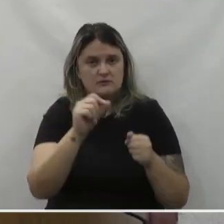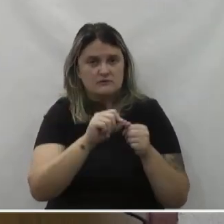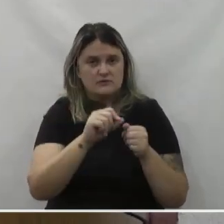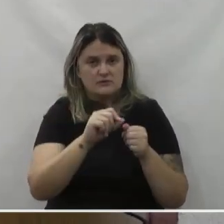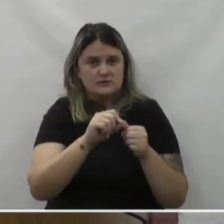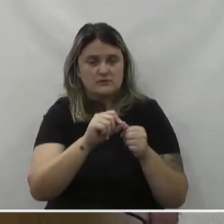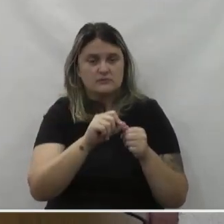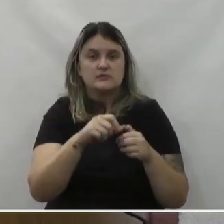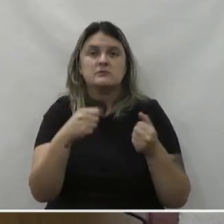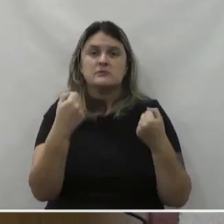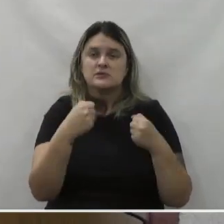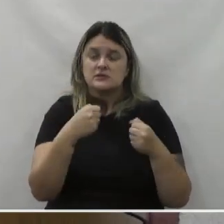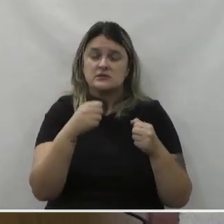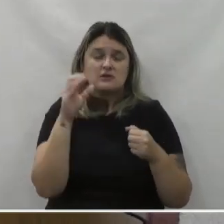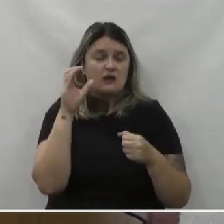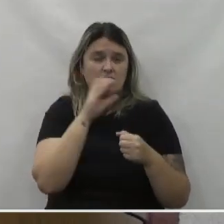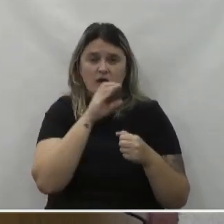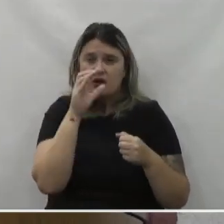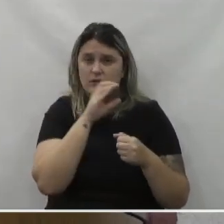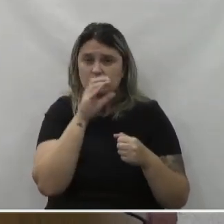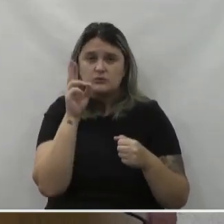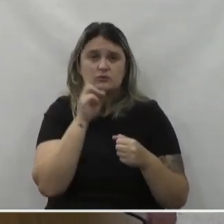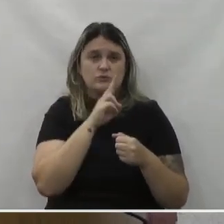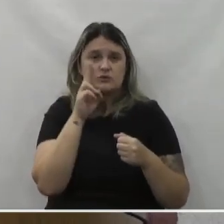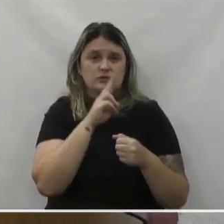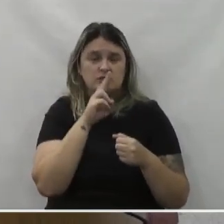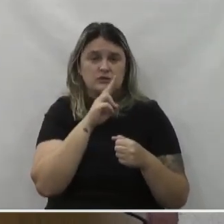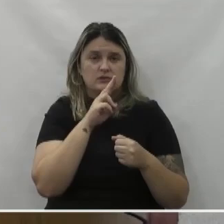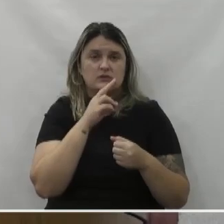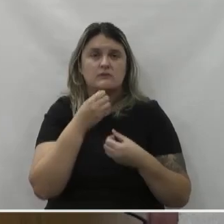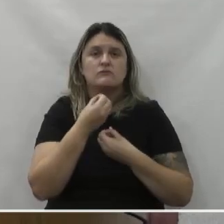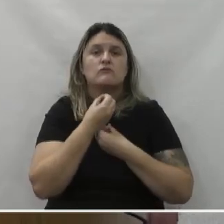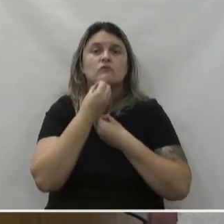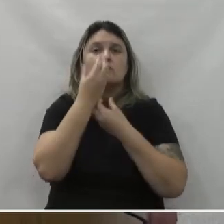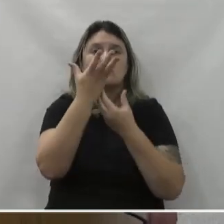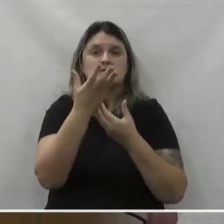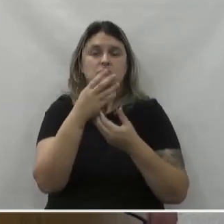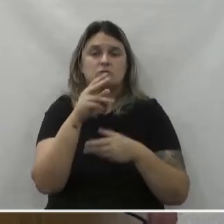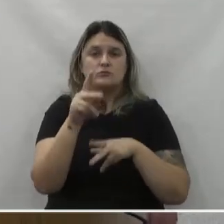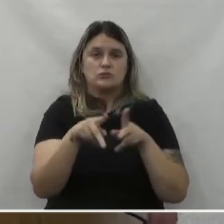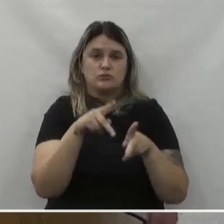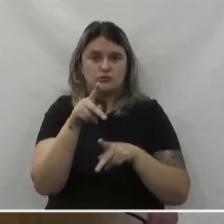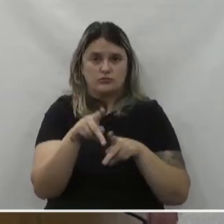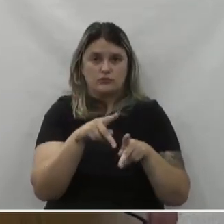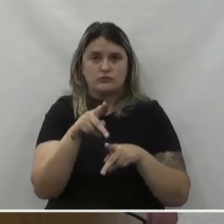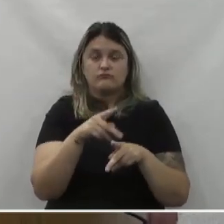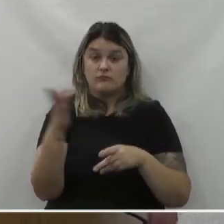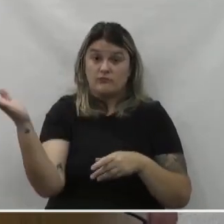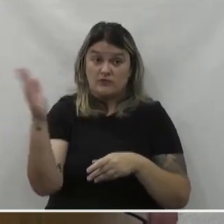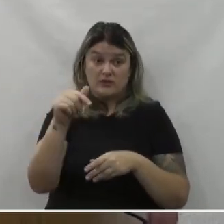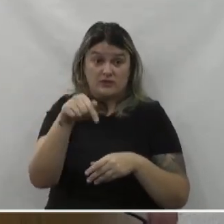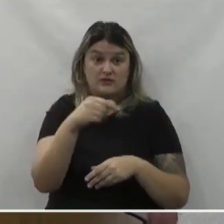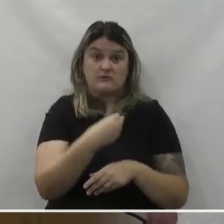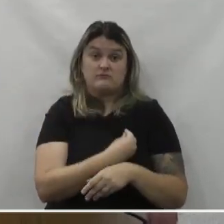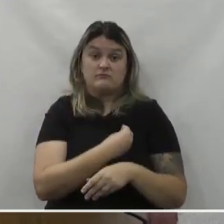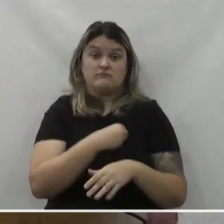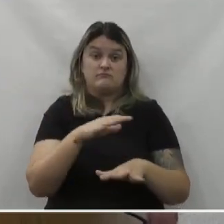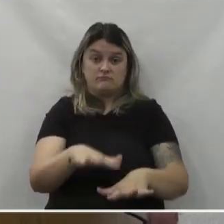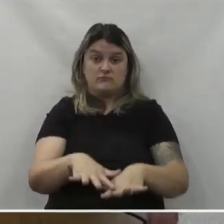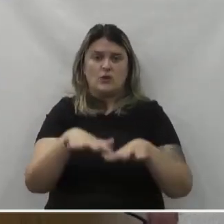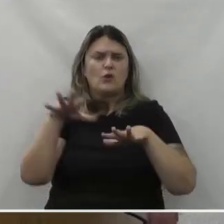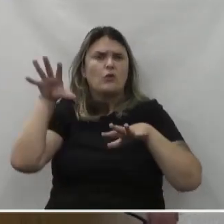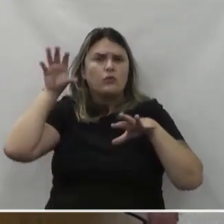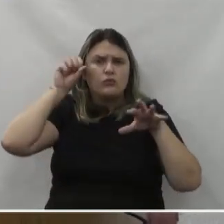a gente tem que fazer o quanto antes, aí dar voz para o povo, né, o povo vir aqui e escutar o que tem